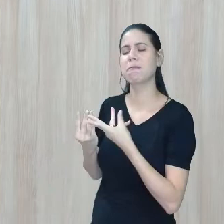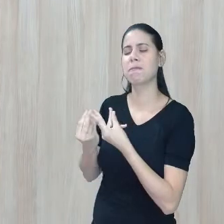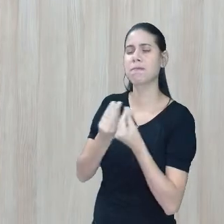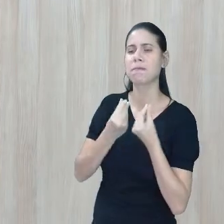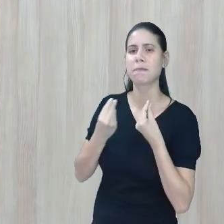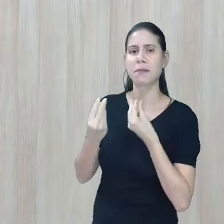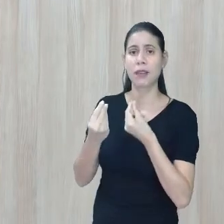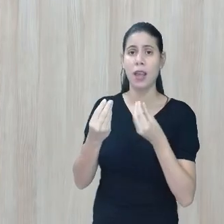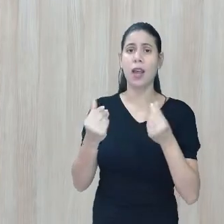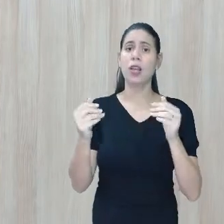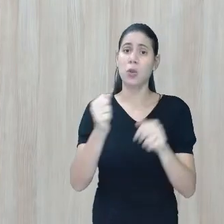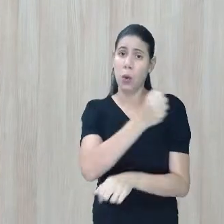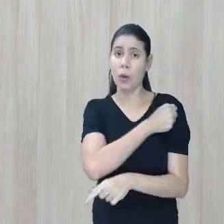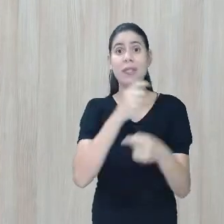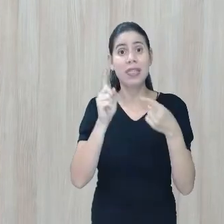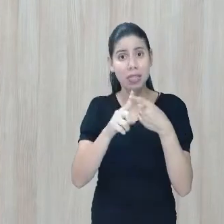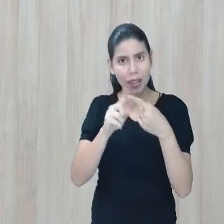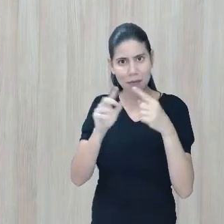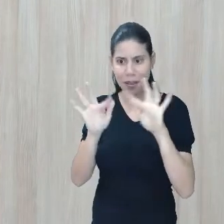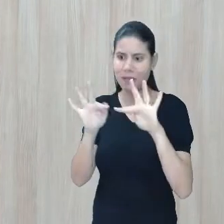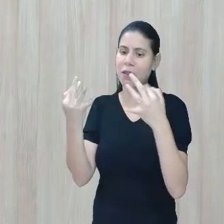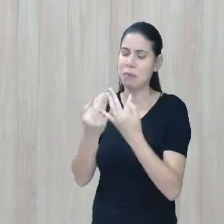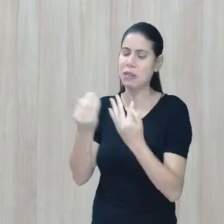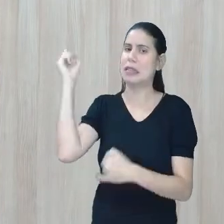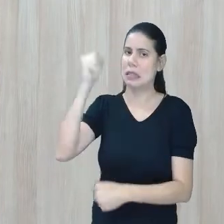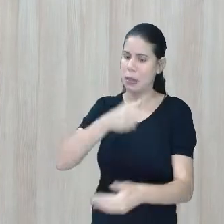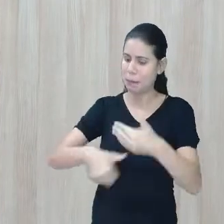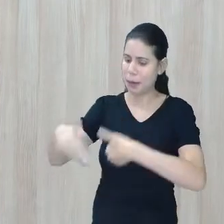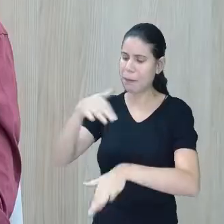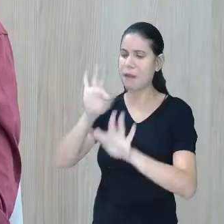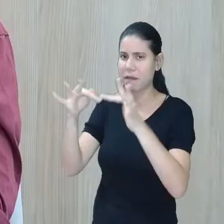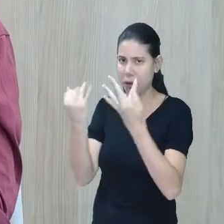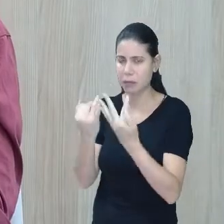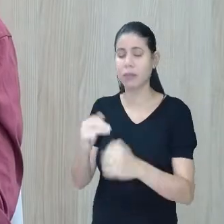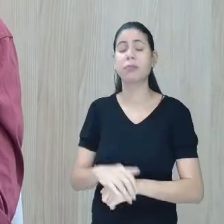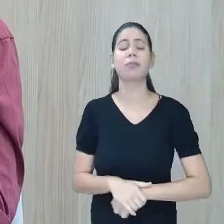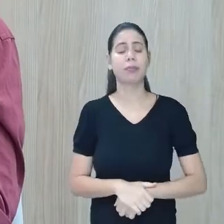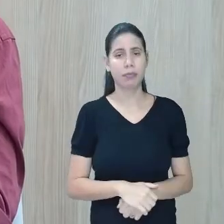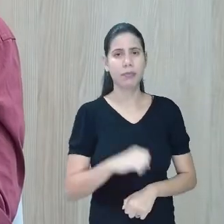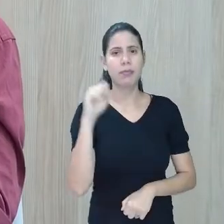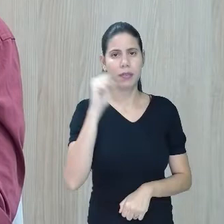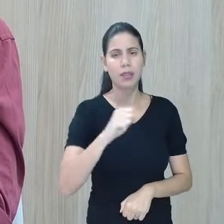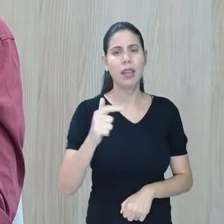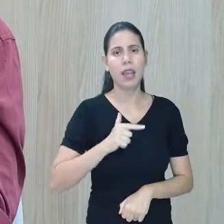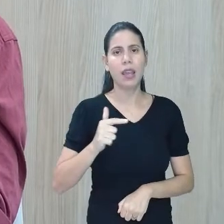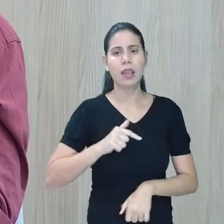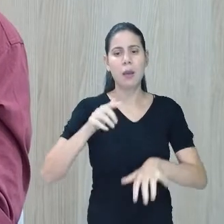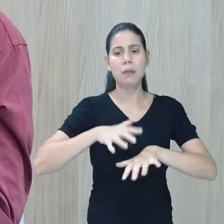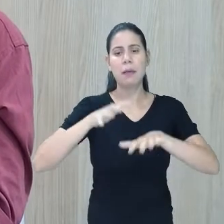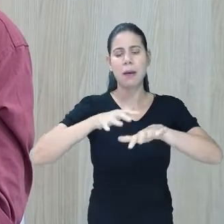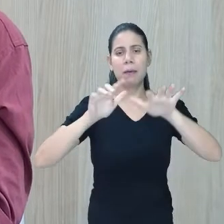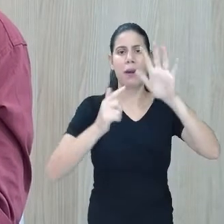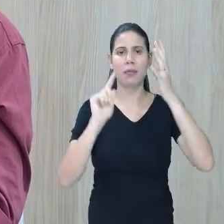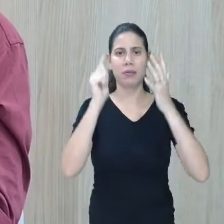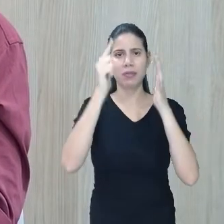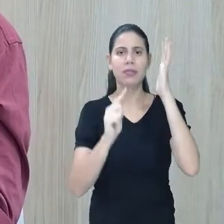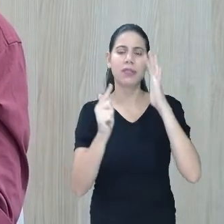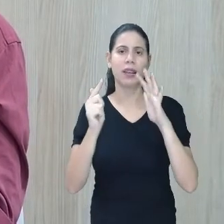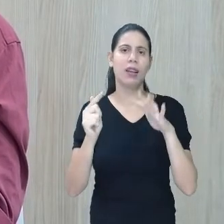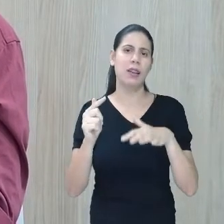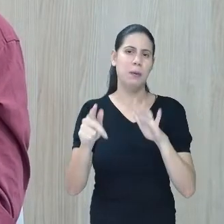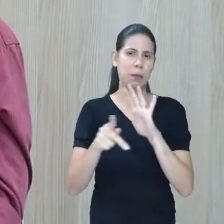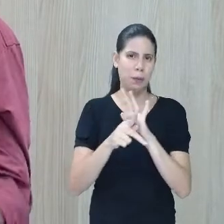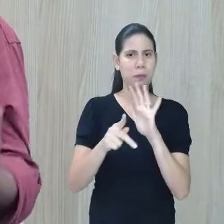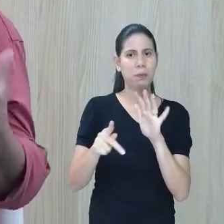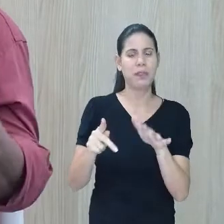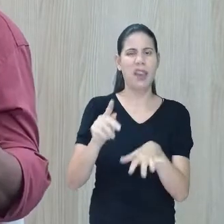eles e com a família, não é? Porque isso envolve também a família. Nós temos também um bloco que é Eficiência em Folia. Sim. É um bloco